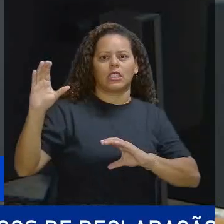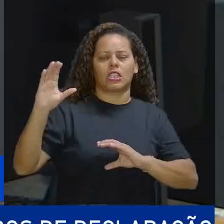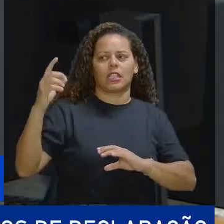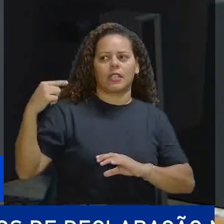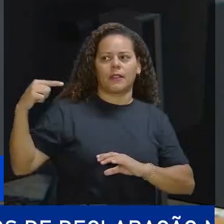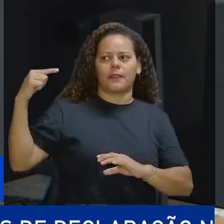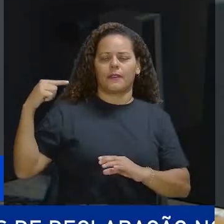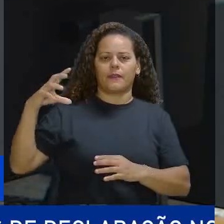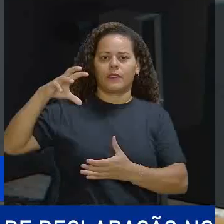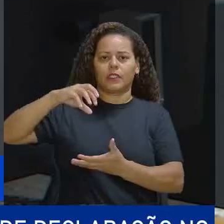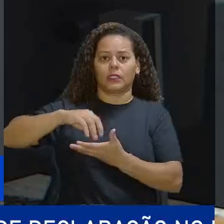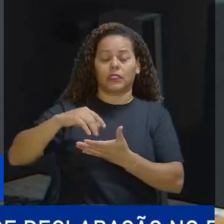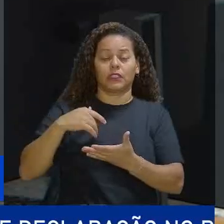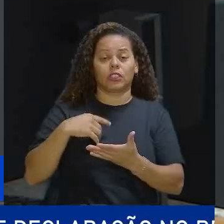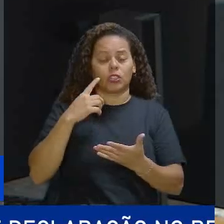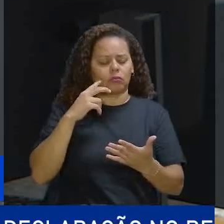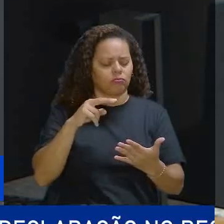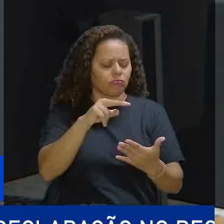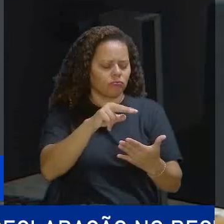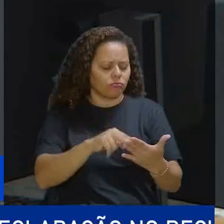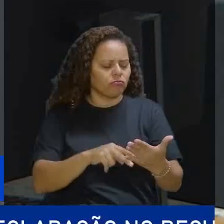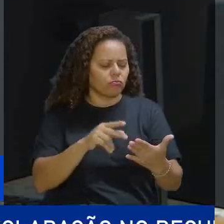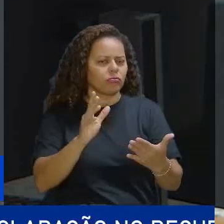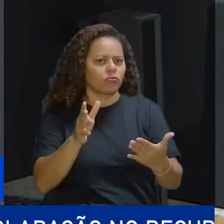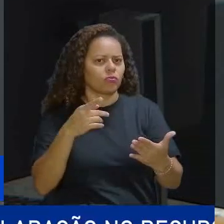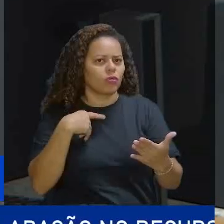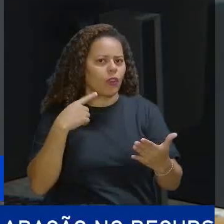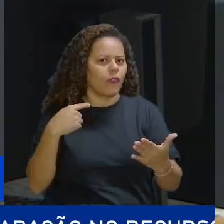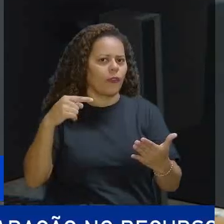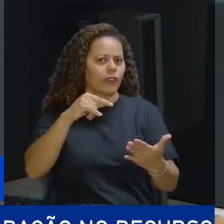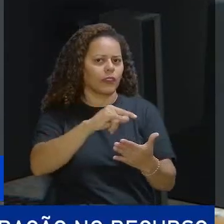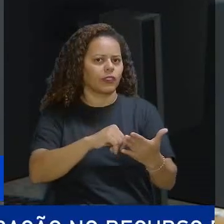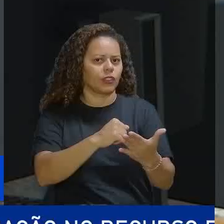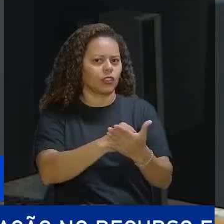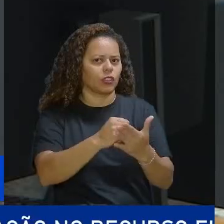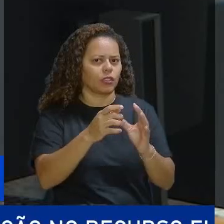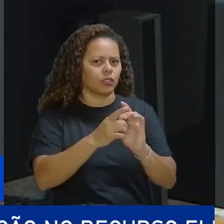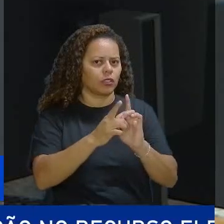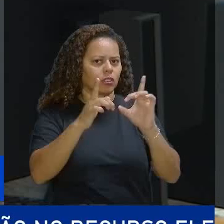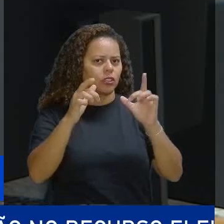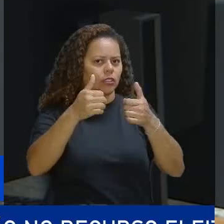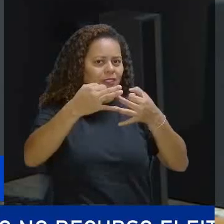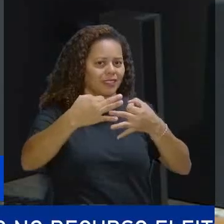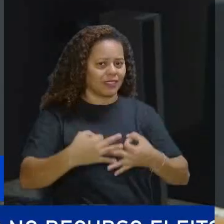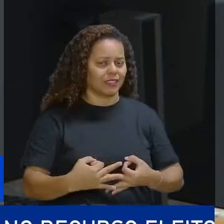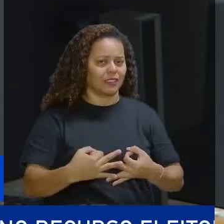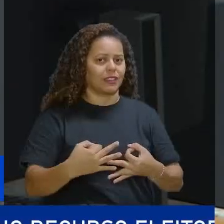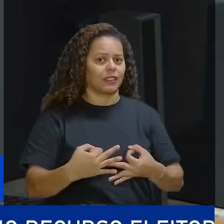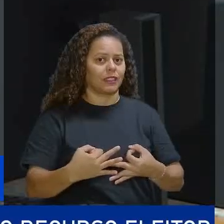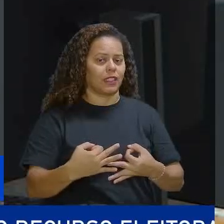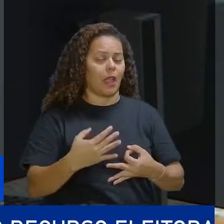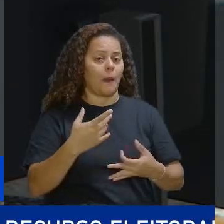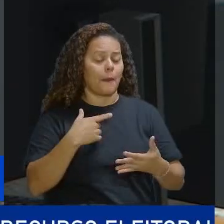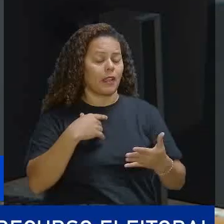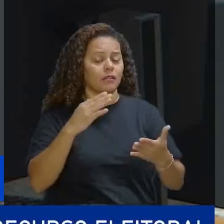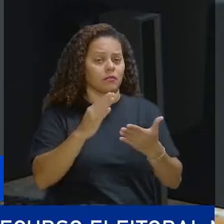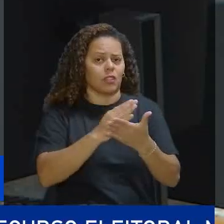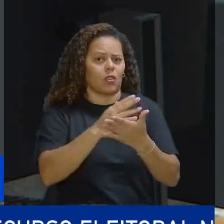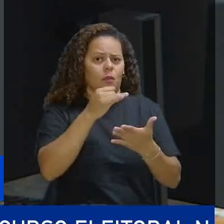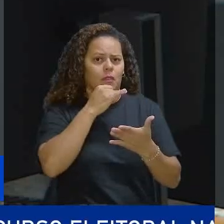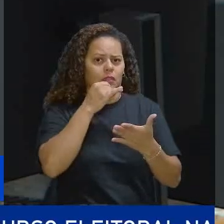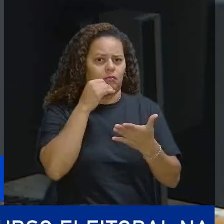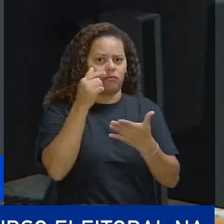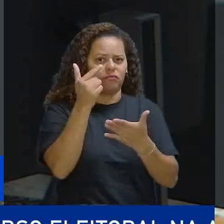originários, reconheço a relevância da matéria sobre a ótica da representatividade democrática. Todavia, tal circunstância não constitui fator